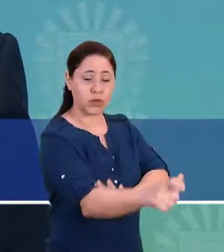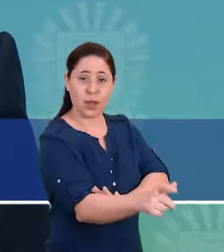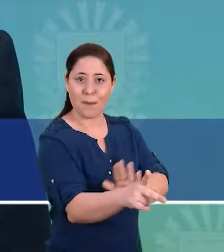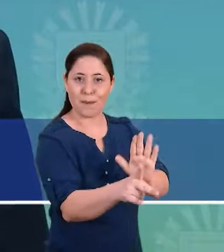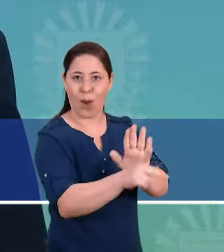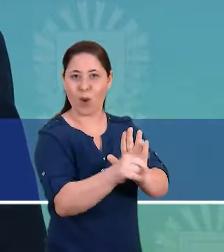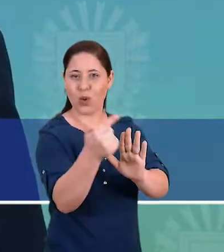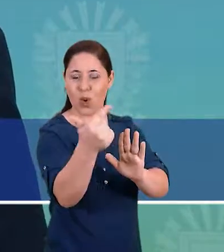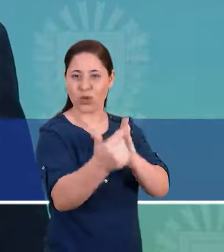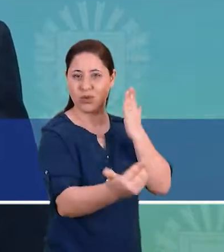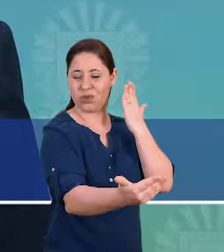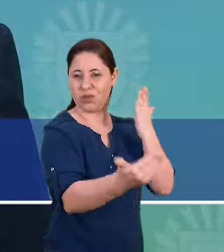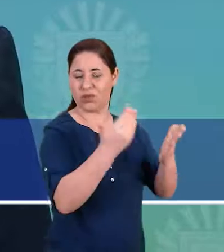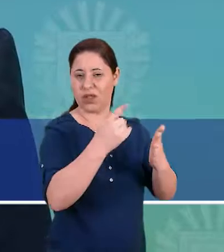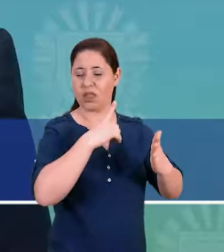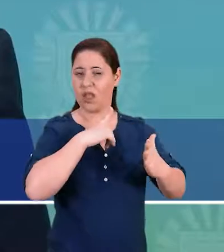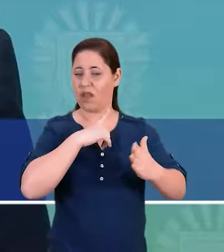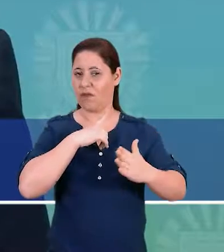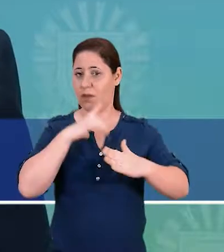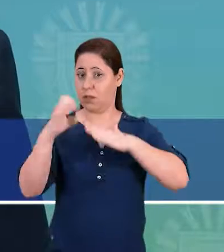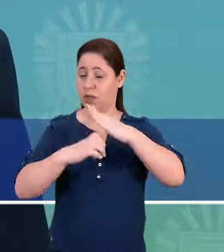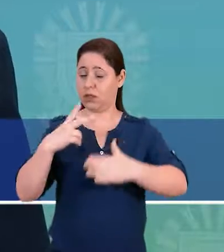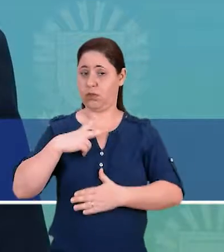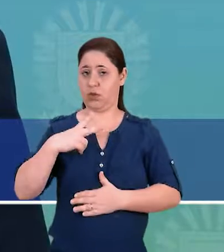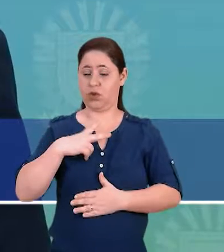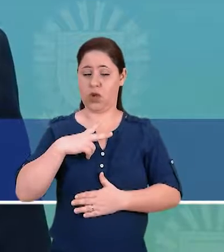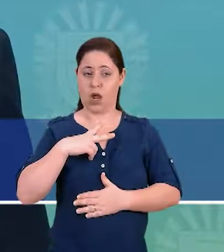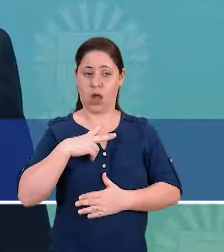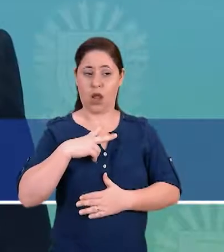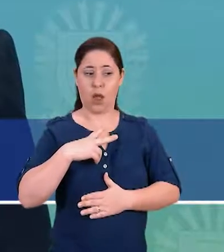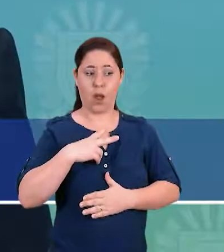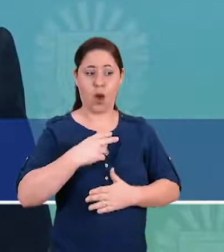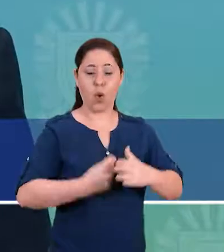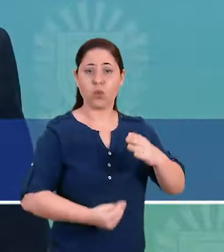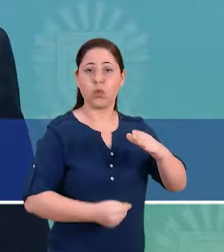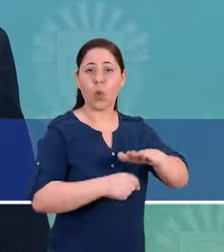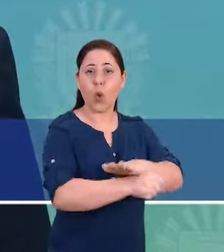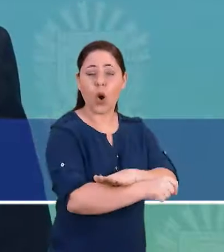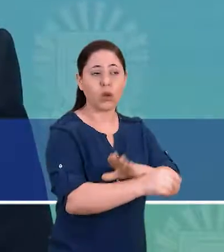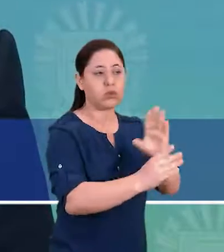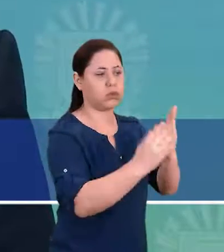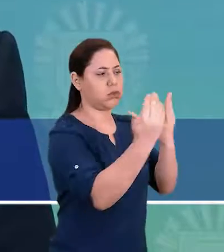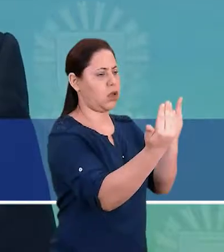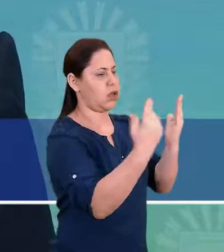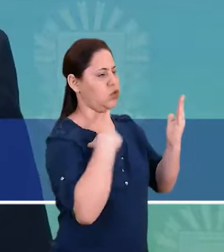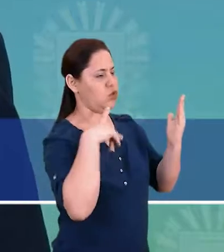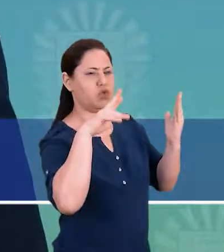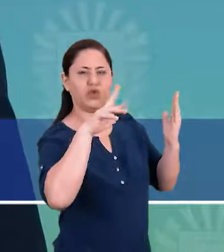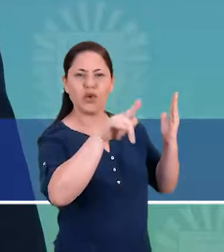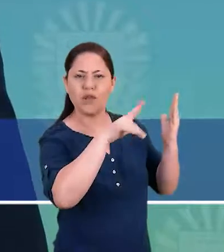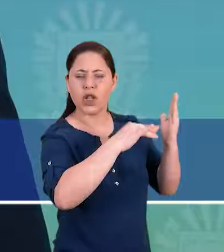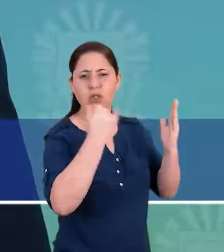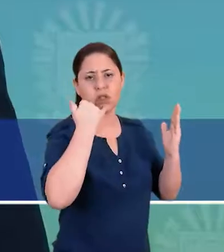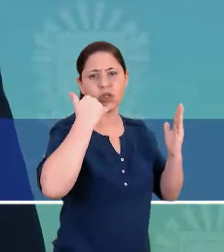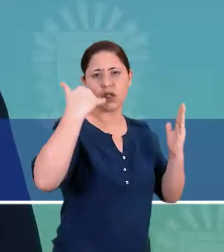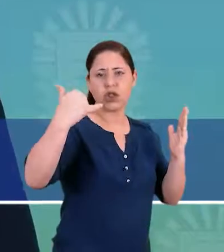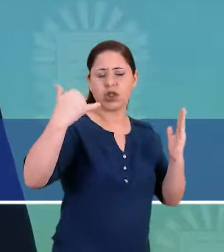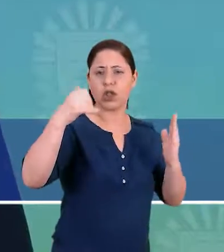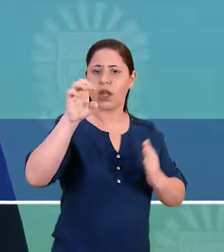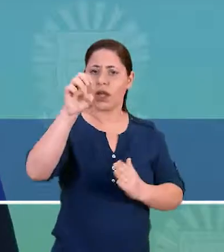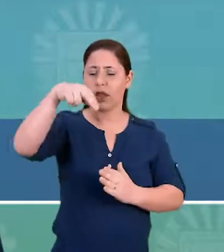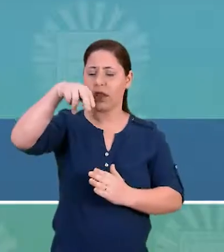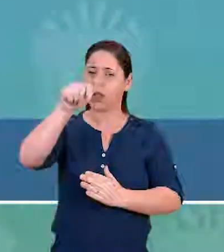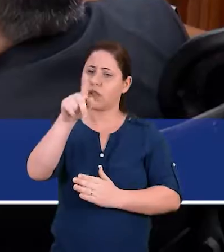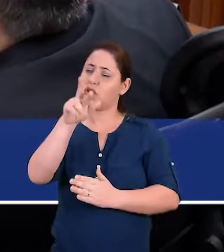uma empresa privada, colocou um medidor paralelo e houve diferença na medição do medidor da Energisa,